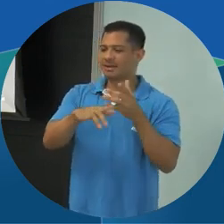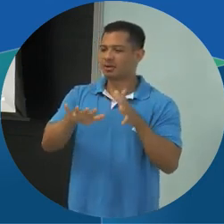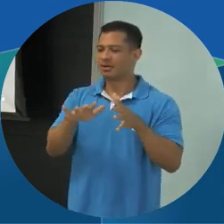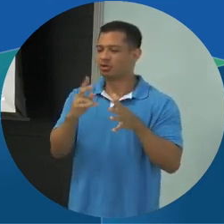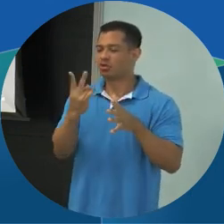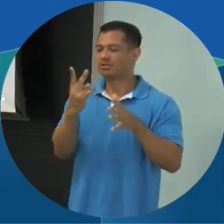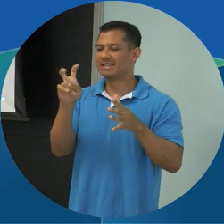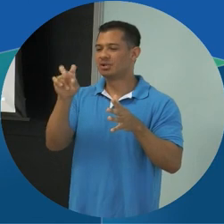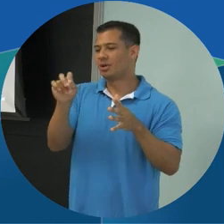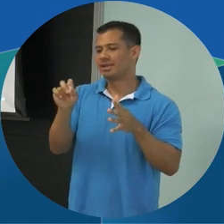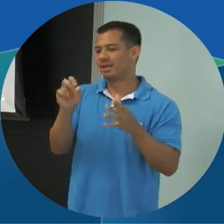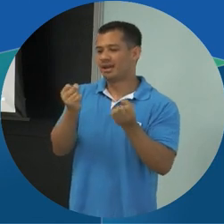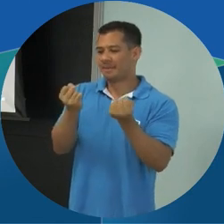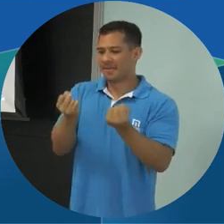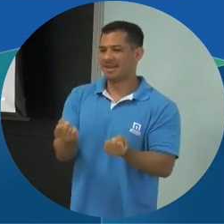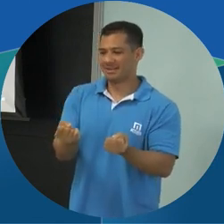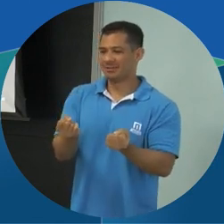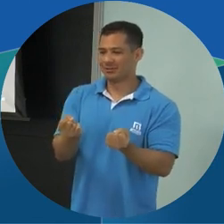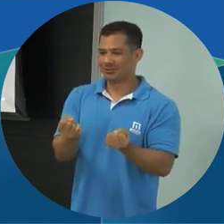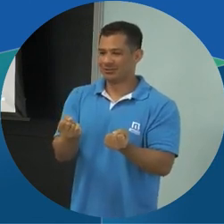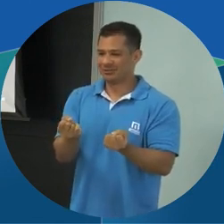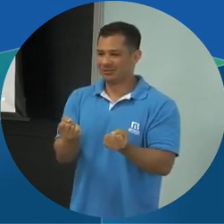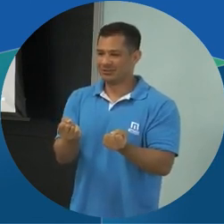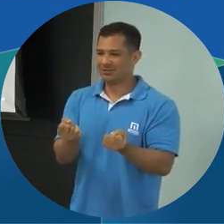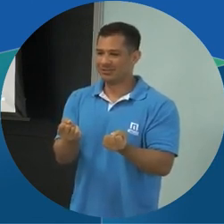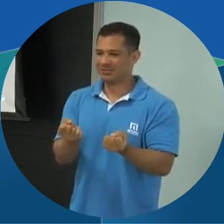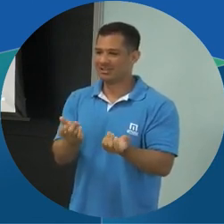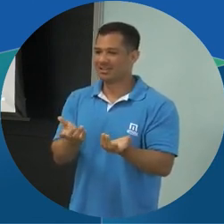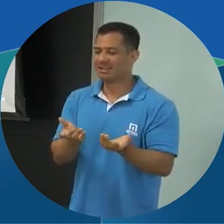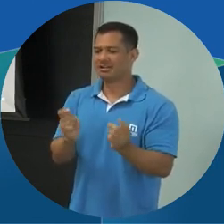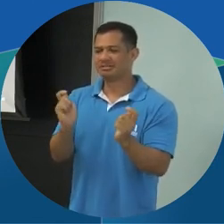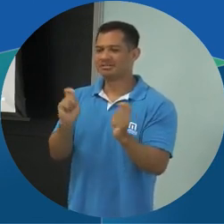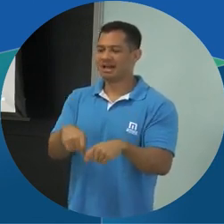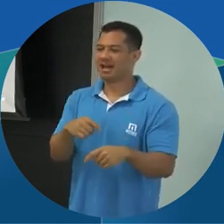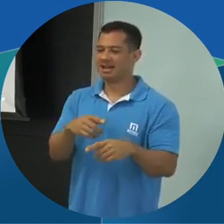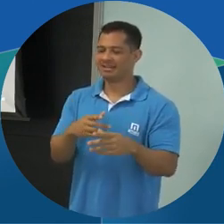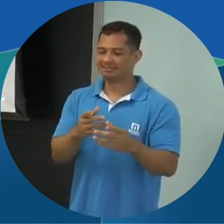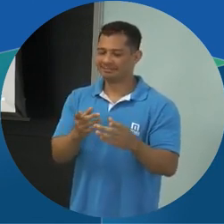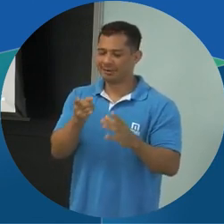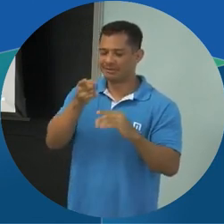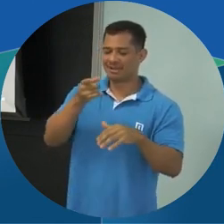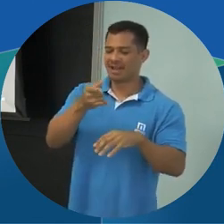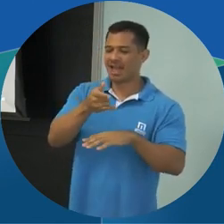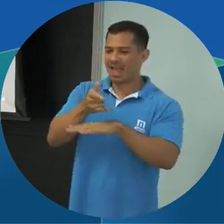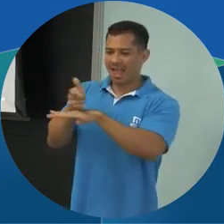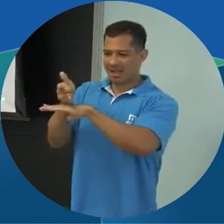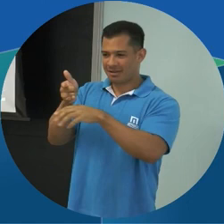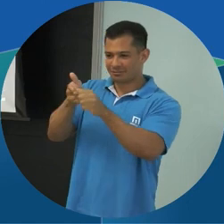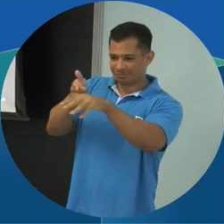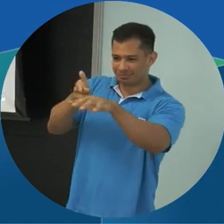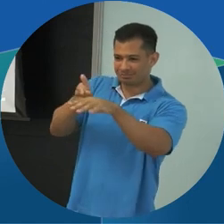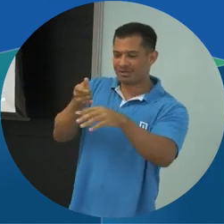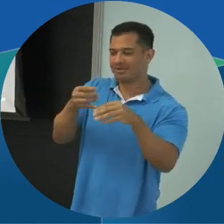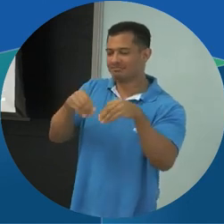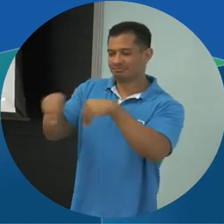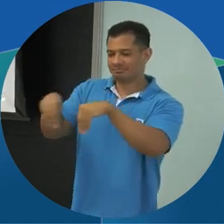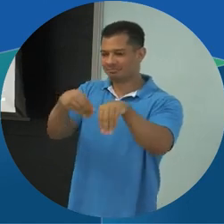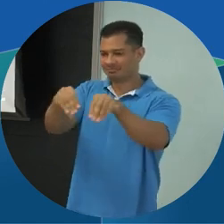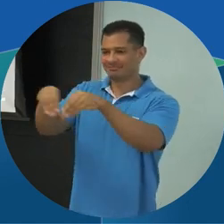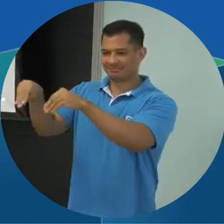você tem total capacidade de transportar o equipamento e um operador para fazer trabalhos em